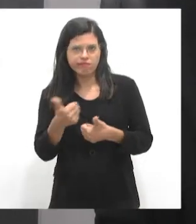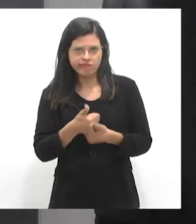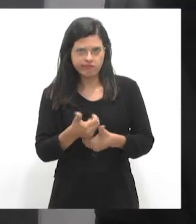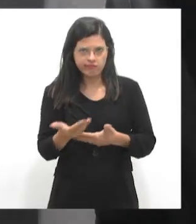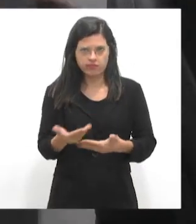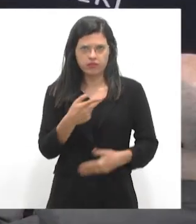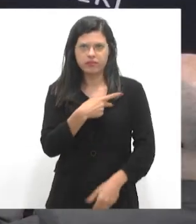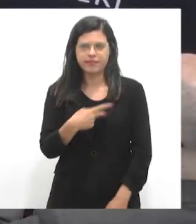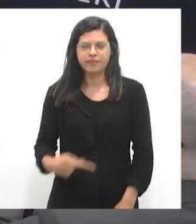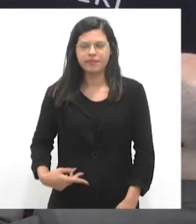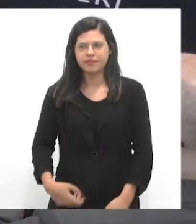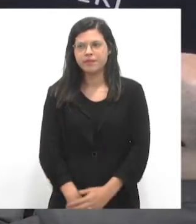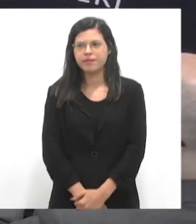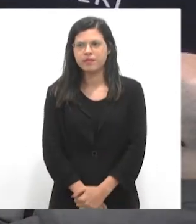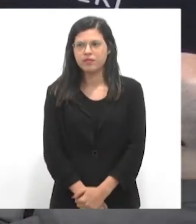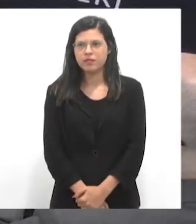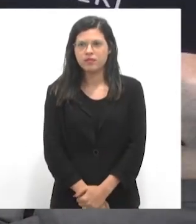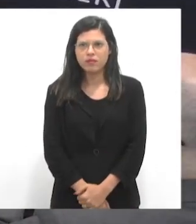favor.